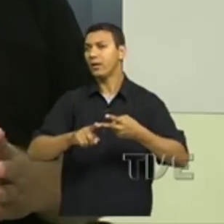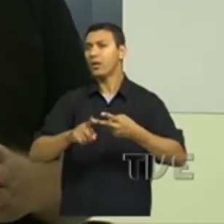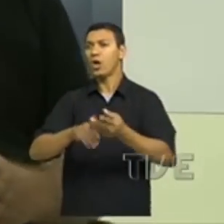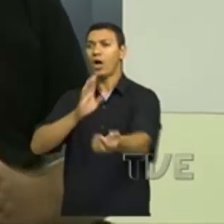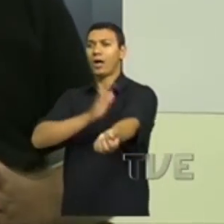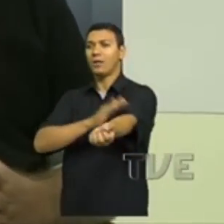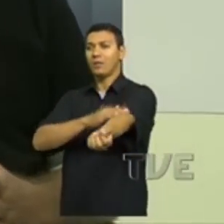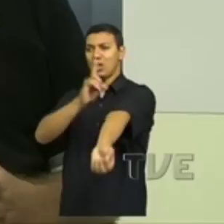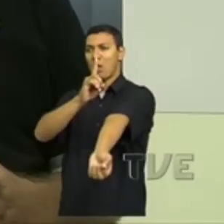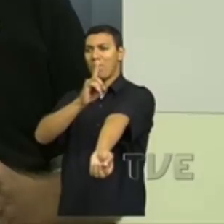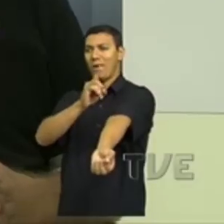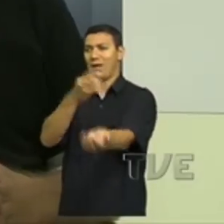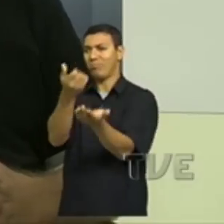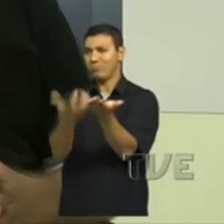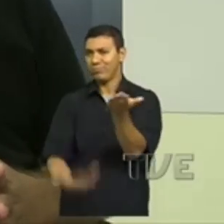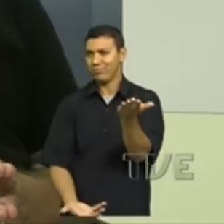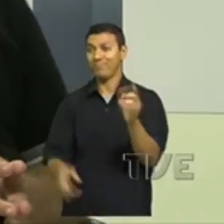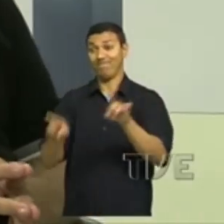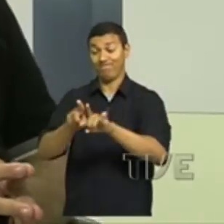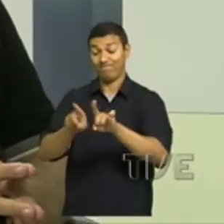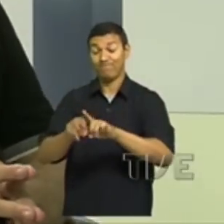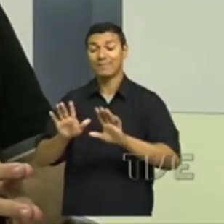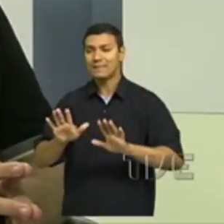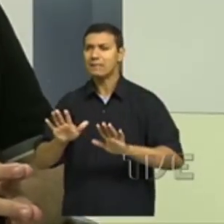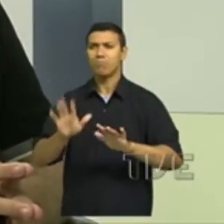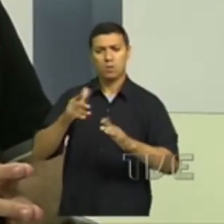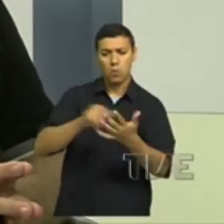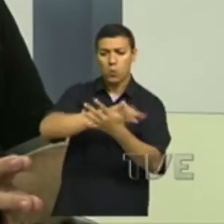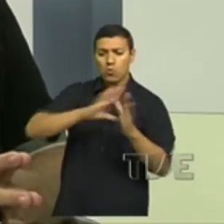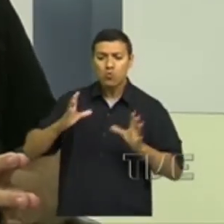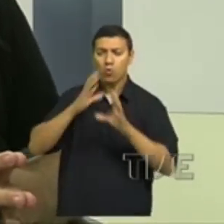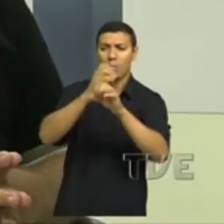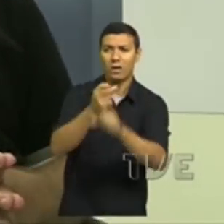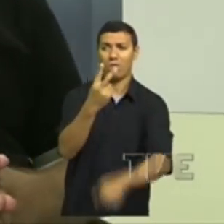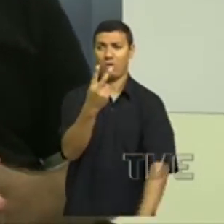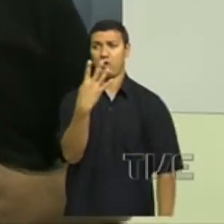enfim, 24%. Então,